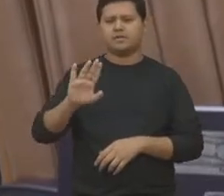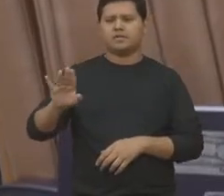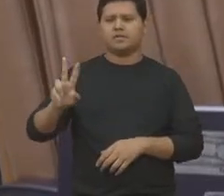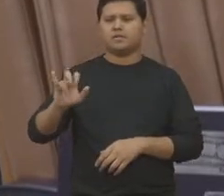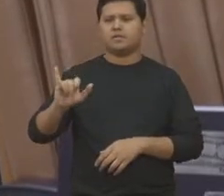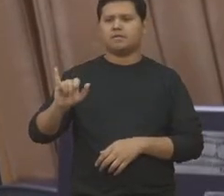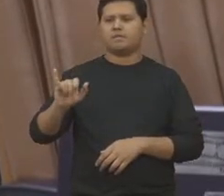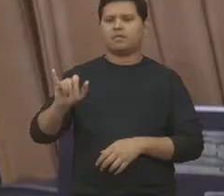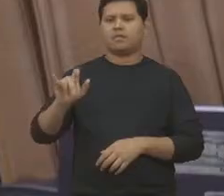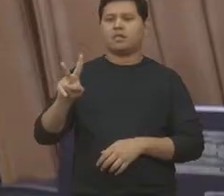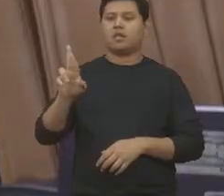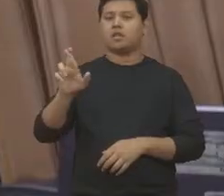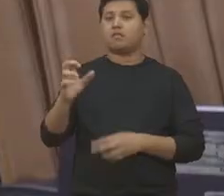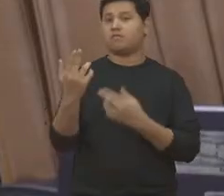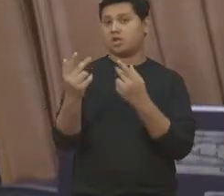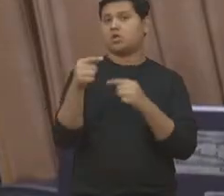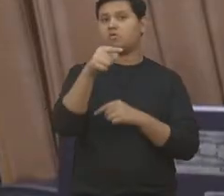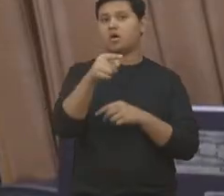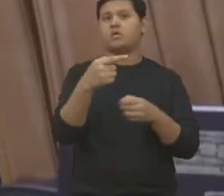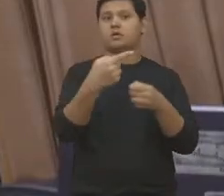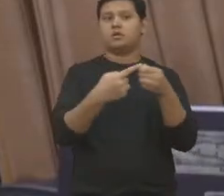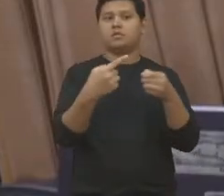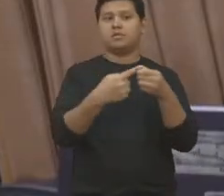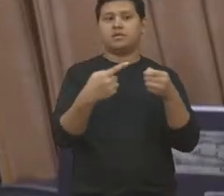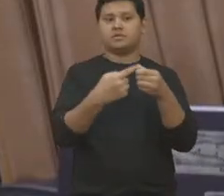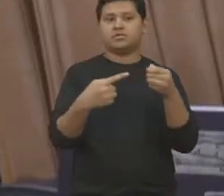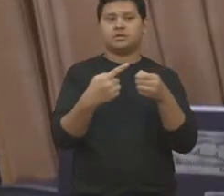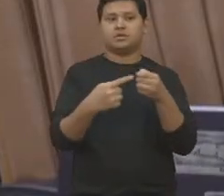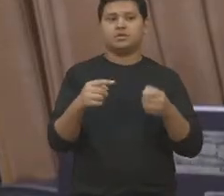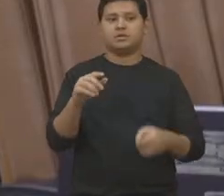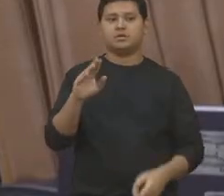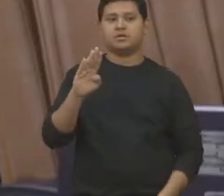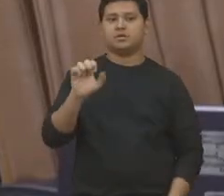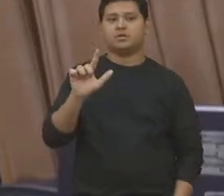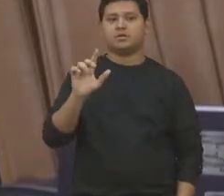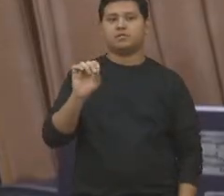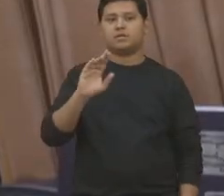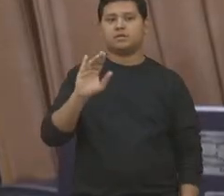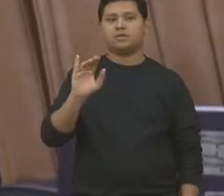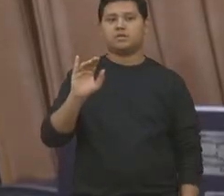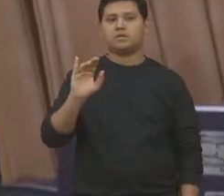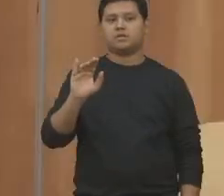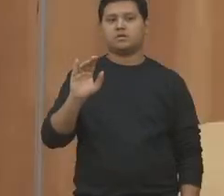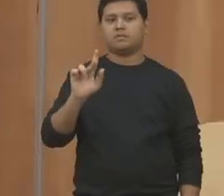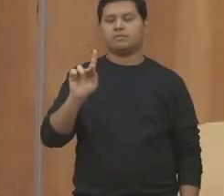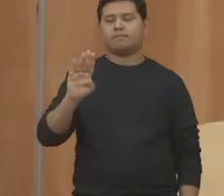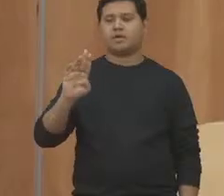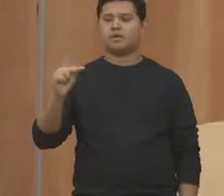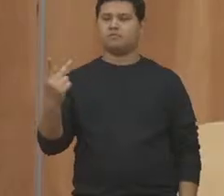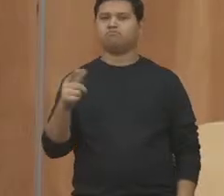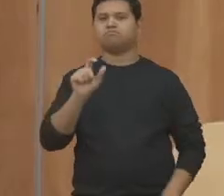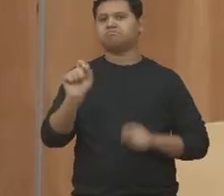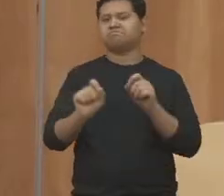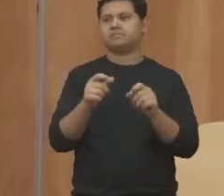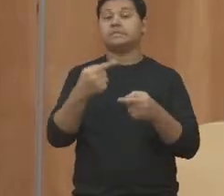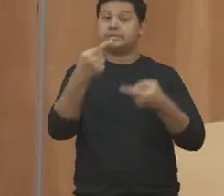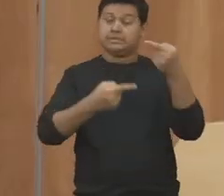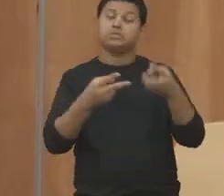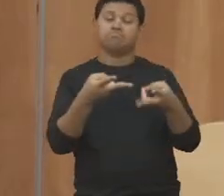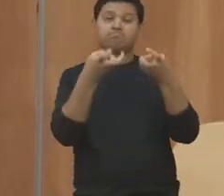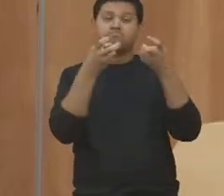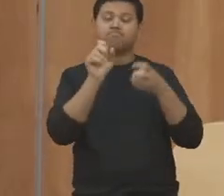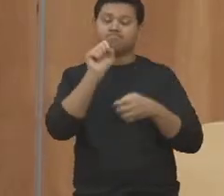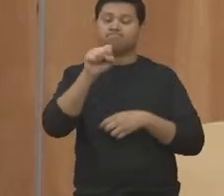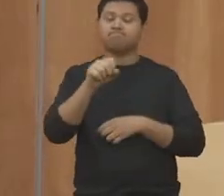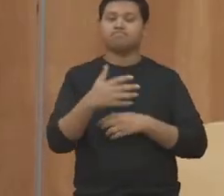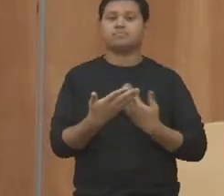está avançando em cidades como Belo Horizonte, por exemplo. Existe algum planejamento da Prefeitura para esse tipo de medida? É uma discussão muito interessante, eu